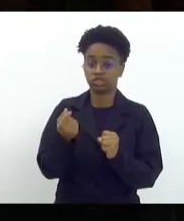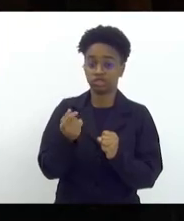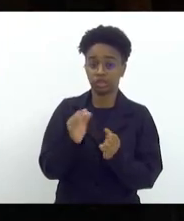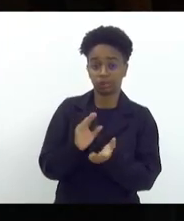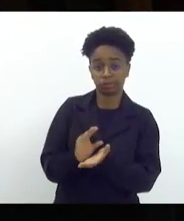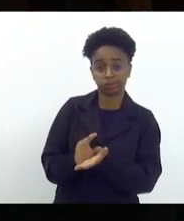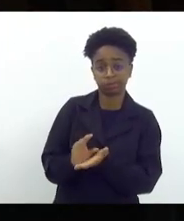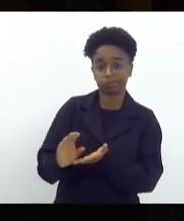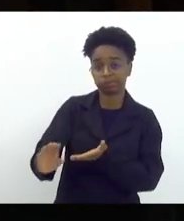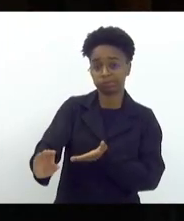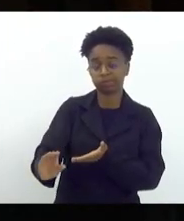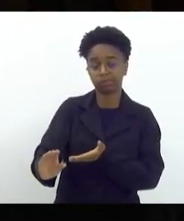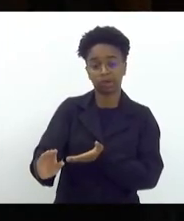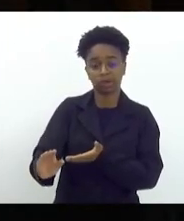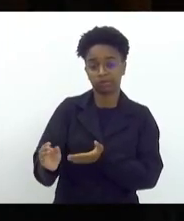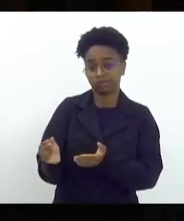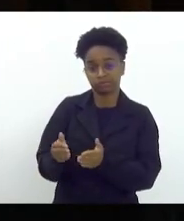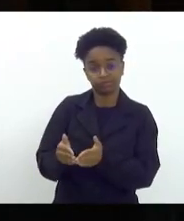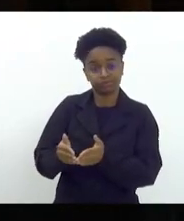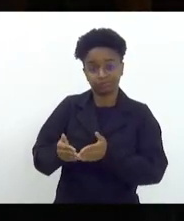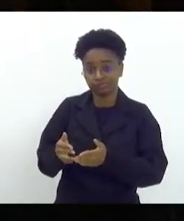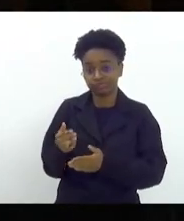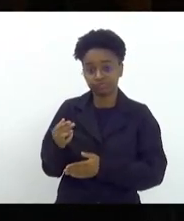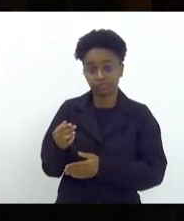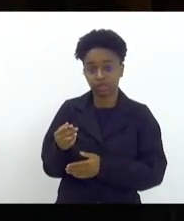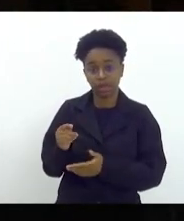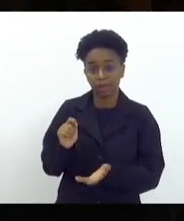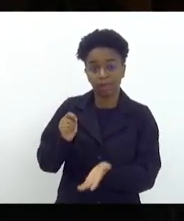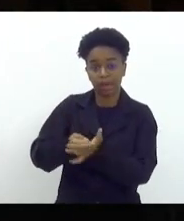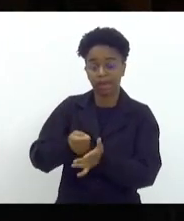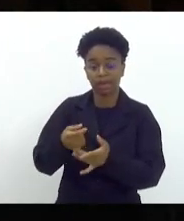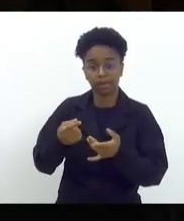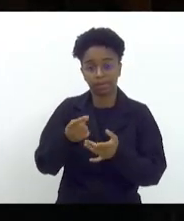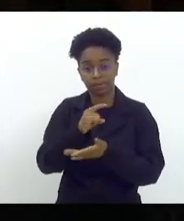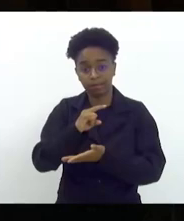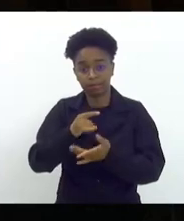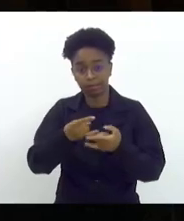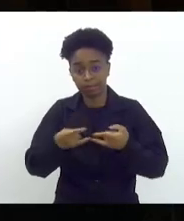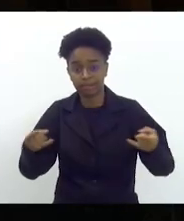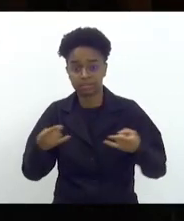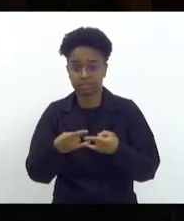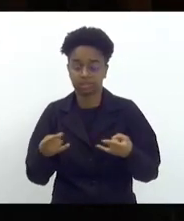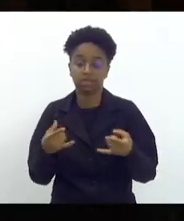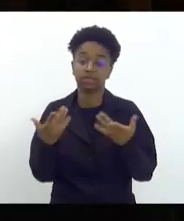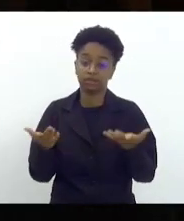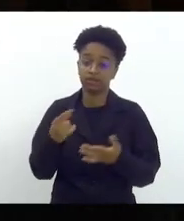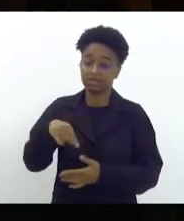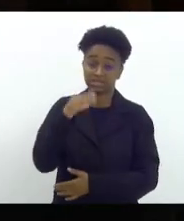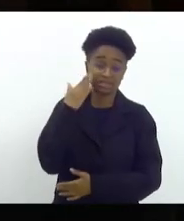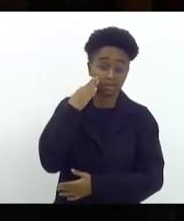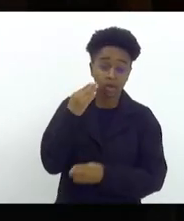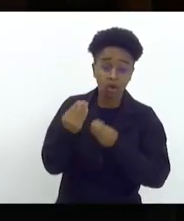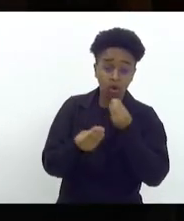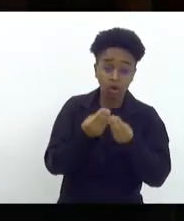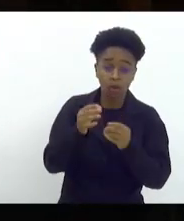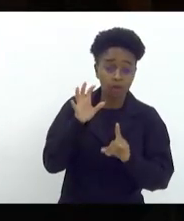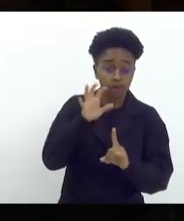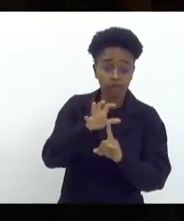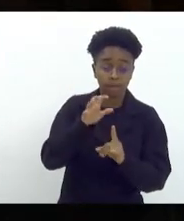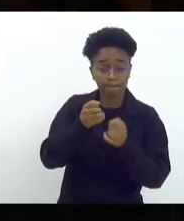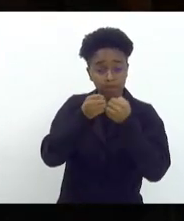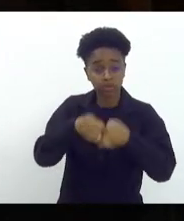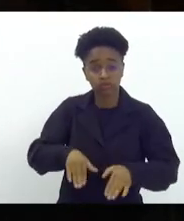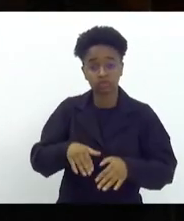renda comprometida com as passagens para ter uma ideia do impacto que isso vai ter na renda do Trabalhador